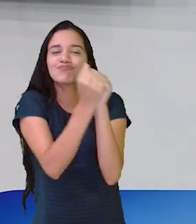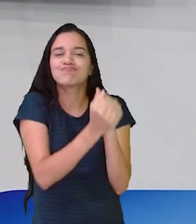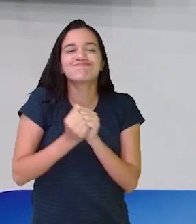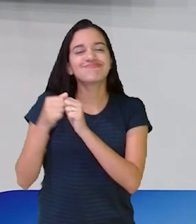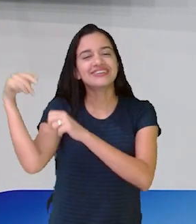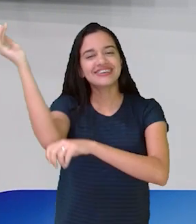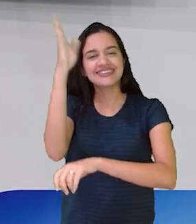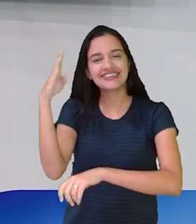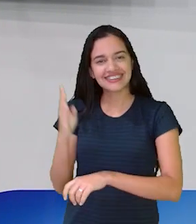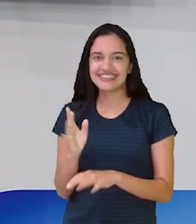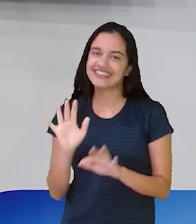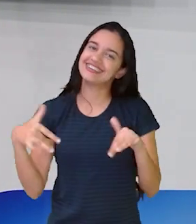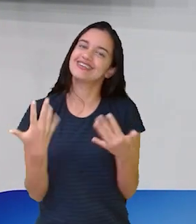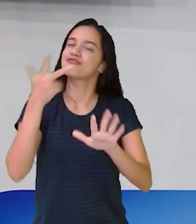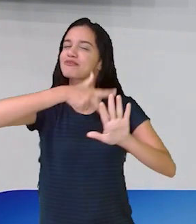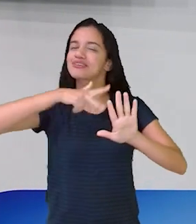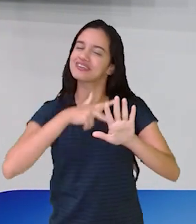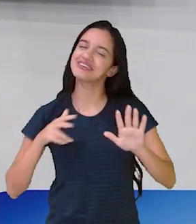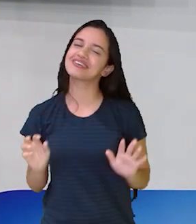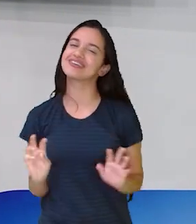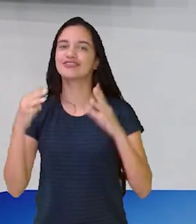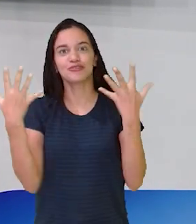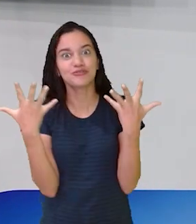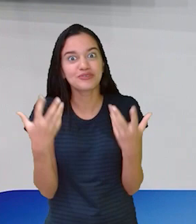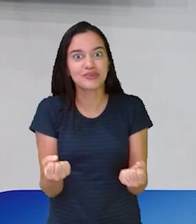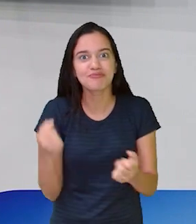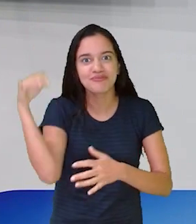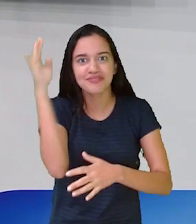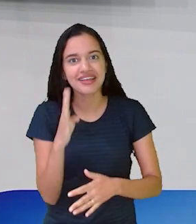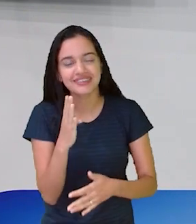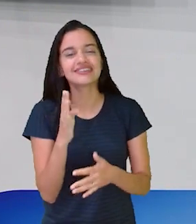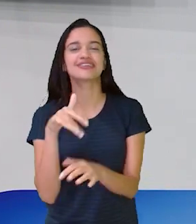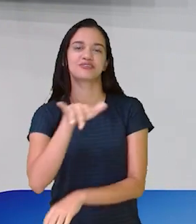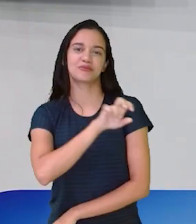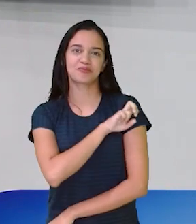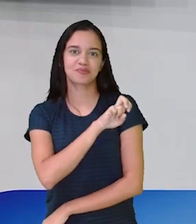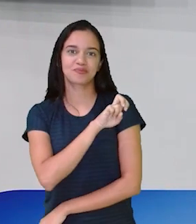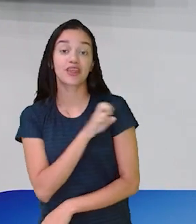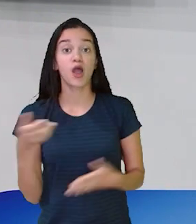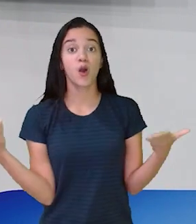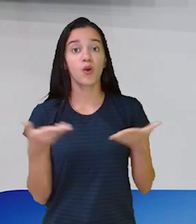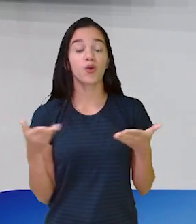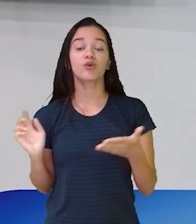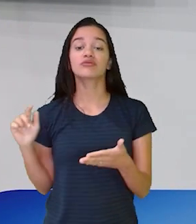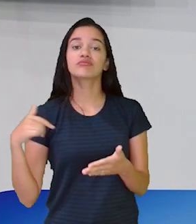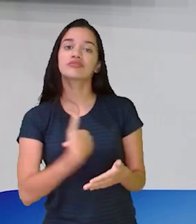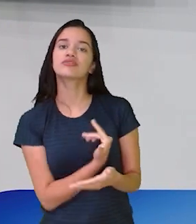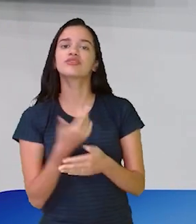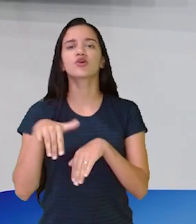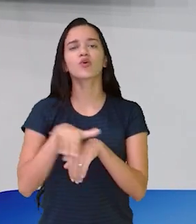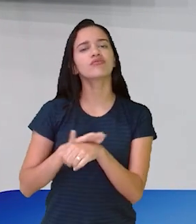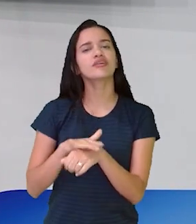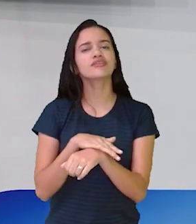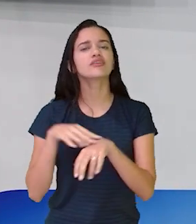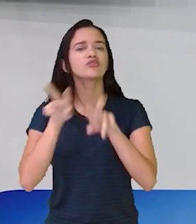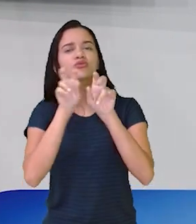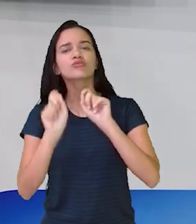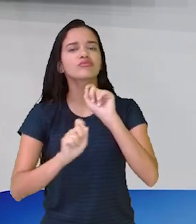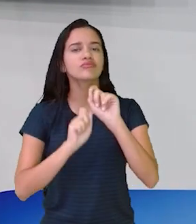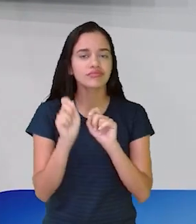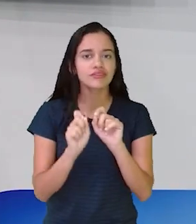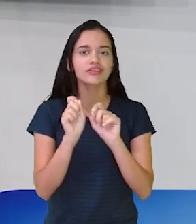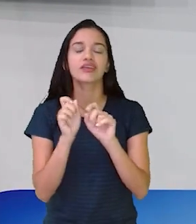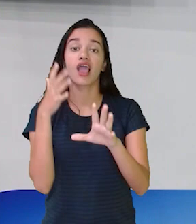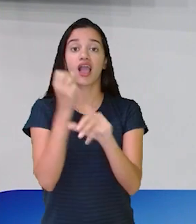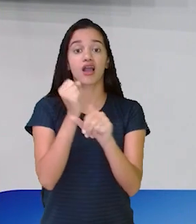Produção é show, né não? Vamos lá, Brasil, vamos lá, quinto ano. Hoje a gente vai conversar sobre cálculos